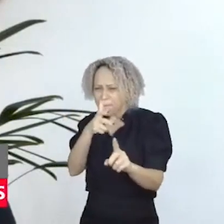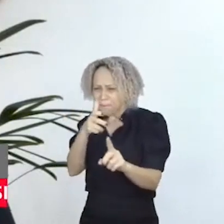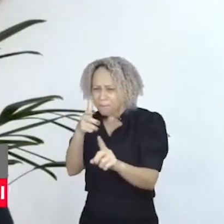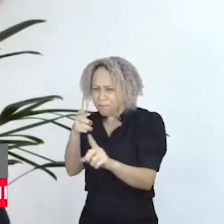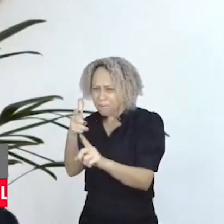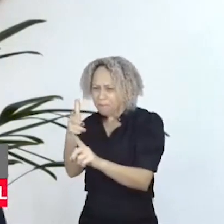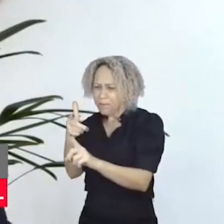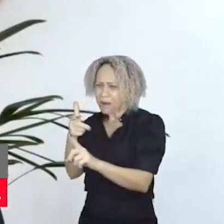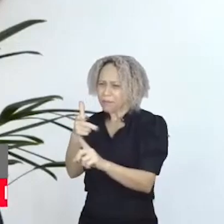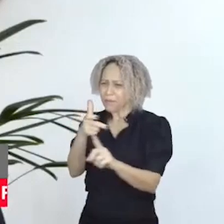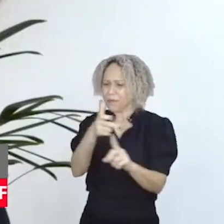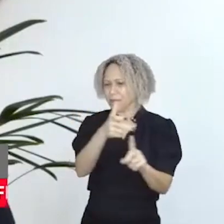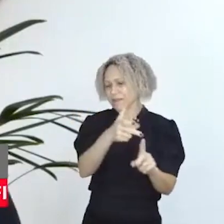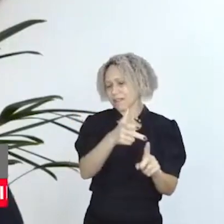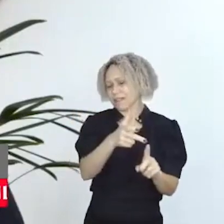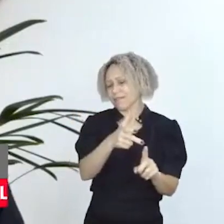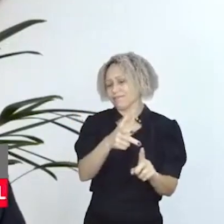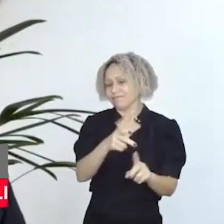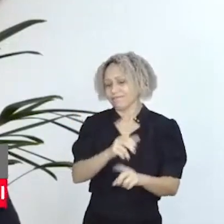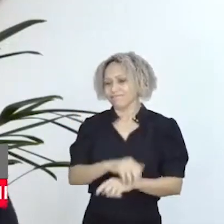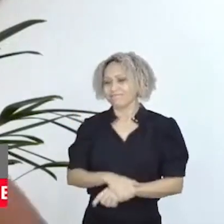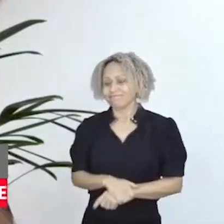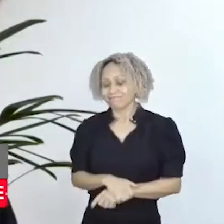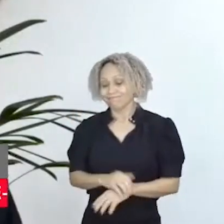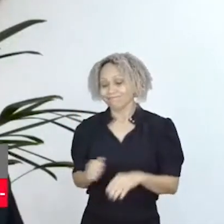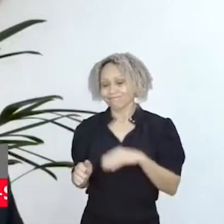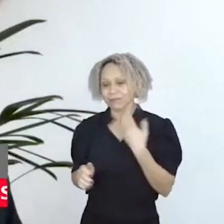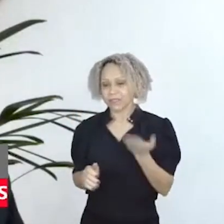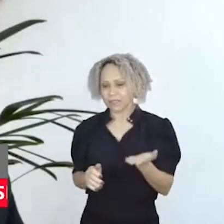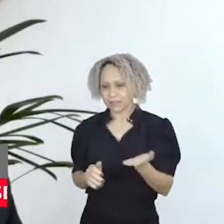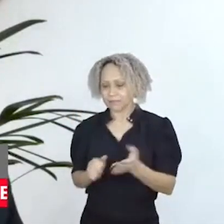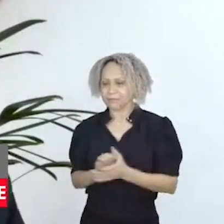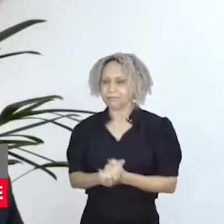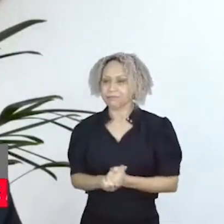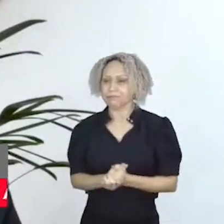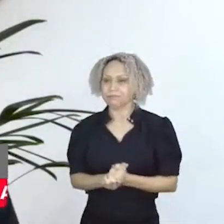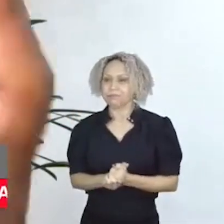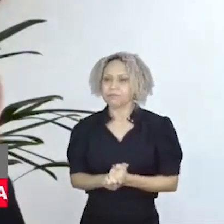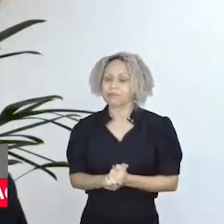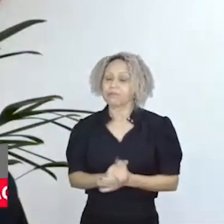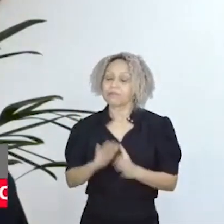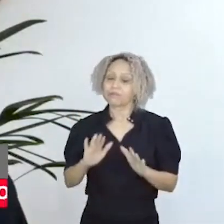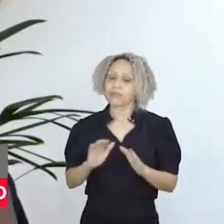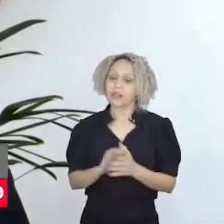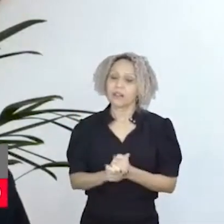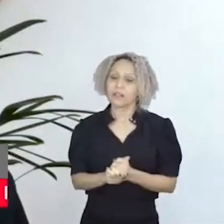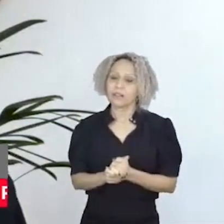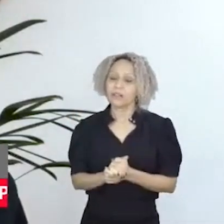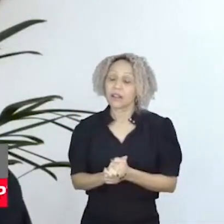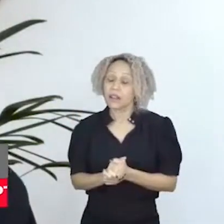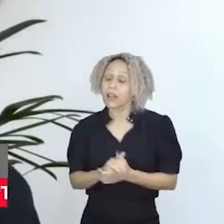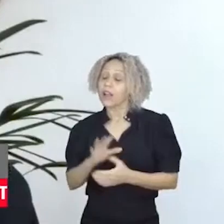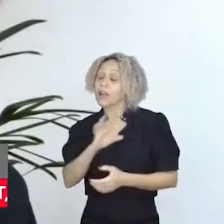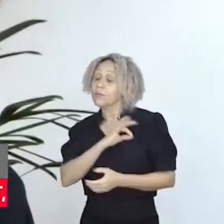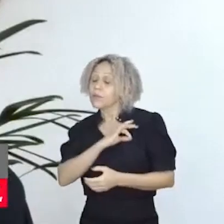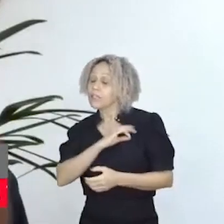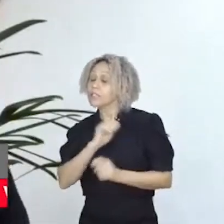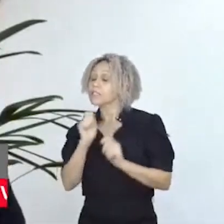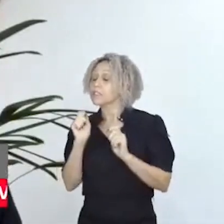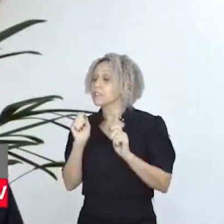ter na sua função o primor de, enfim,